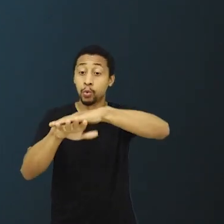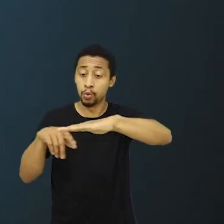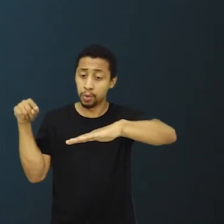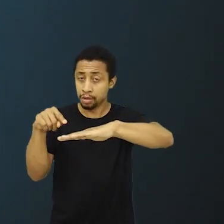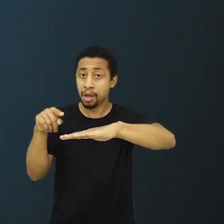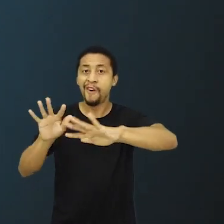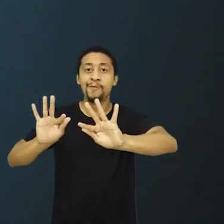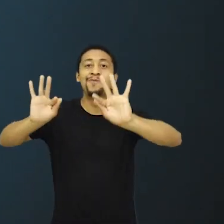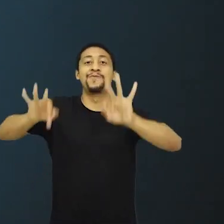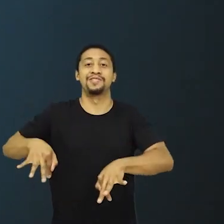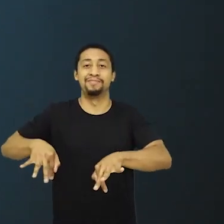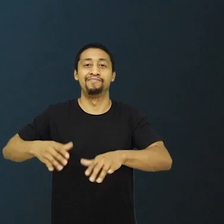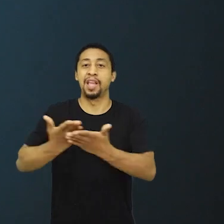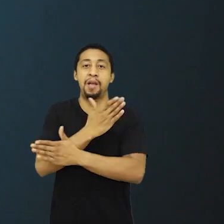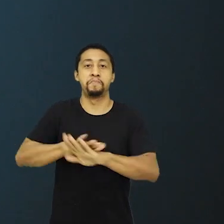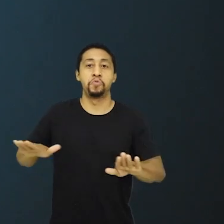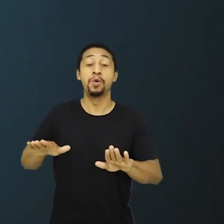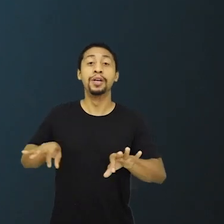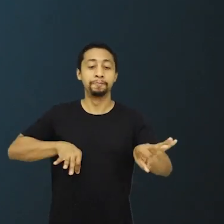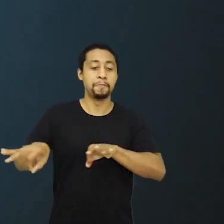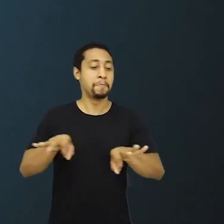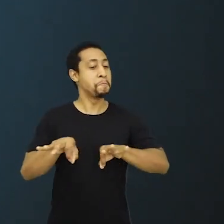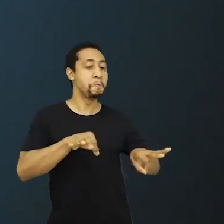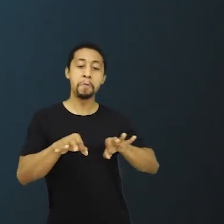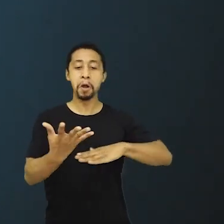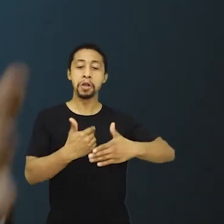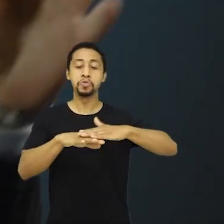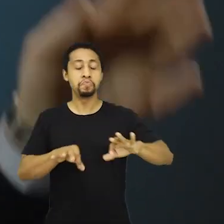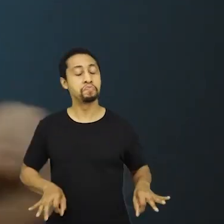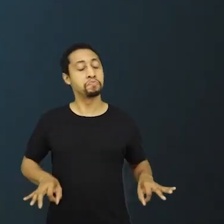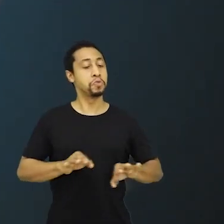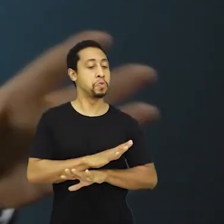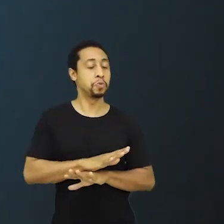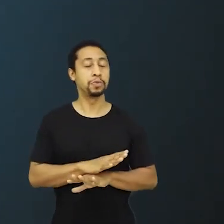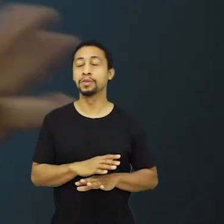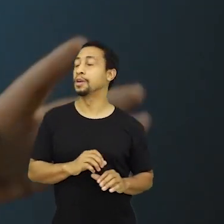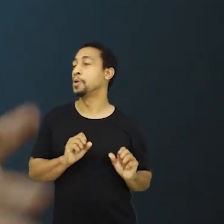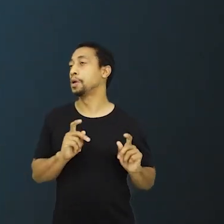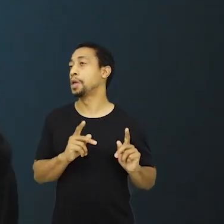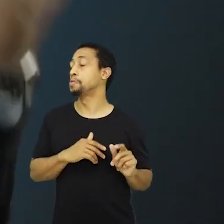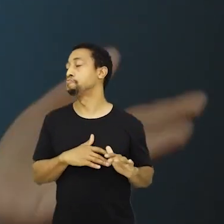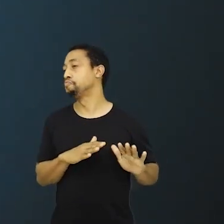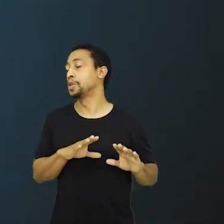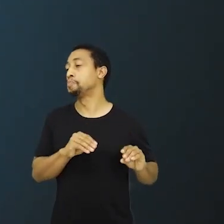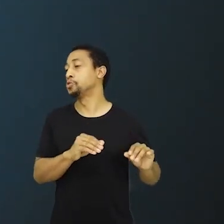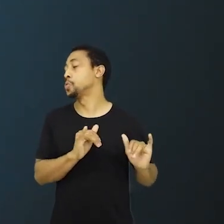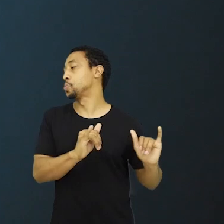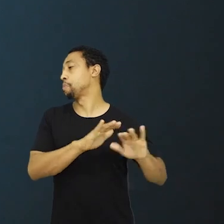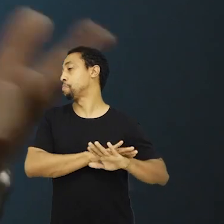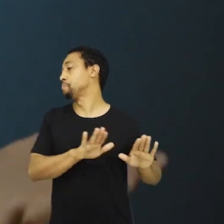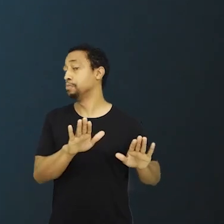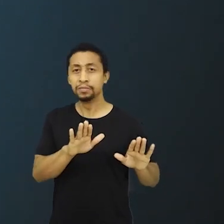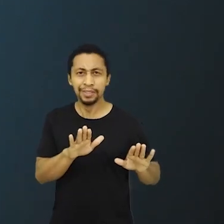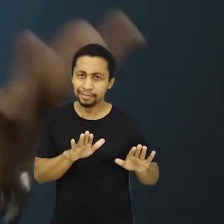fim do Instituto. Ah, então a gente organizou o acervo está pronto, nunca mais ninguém mexe nisso, porque muito provavelmente